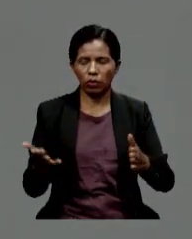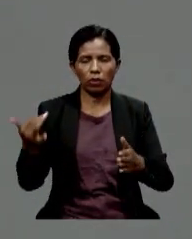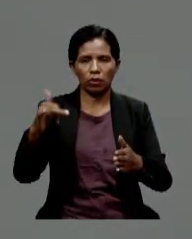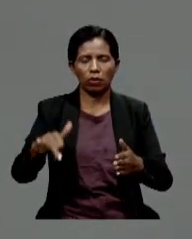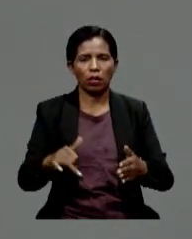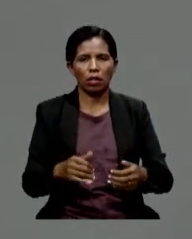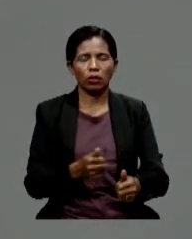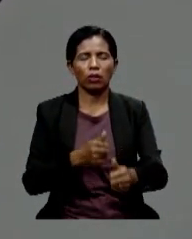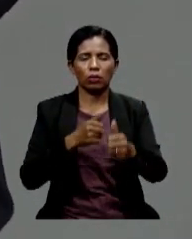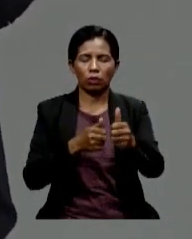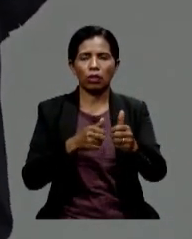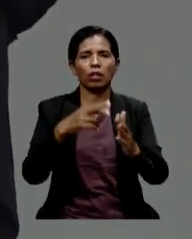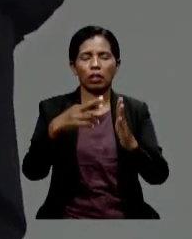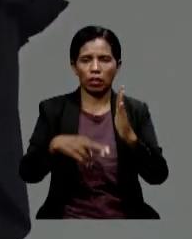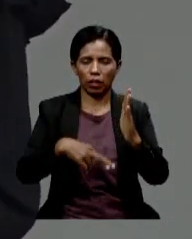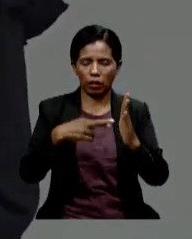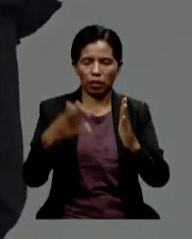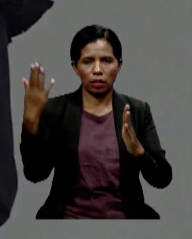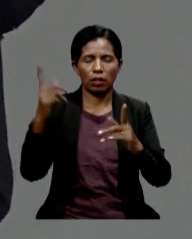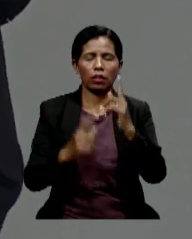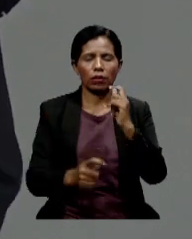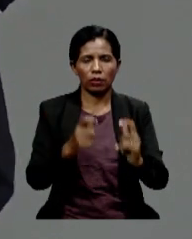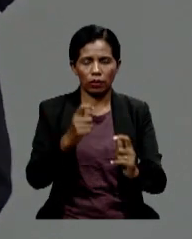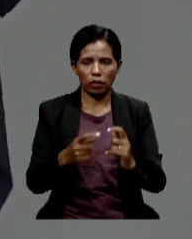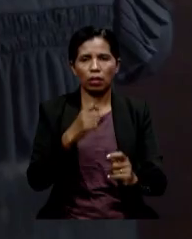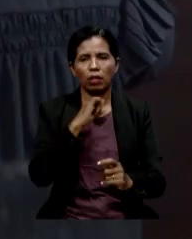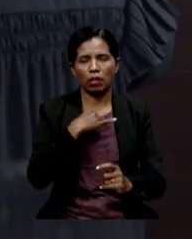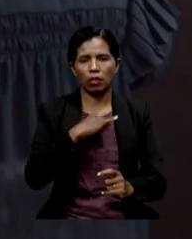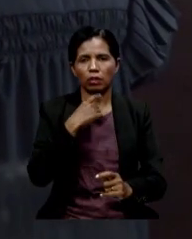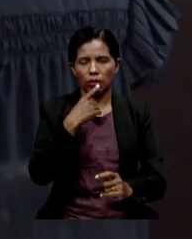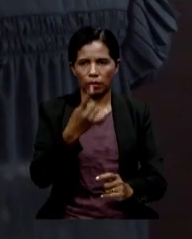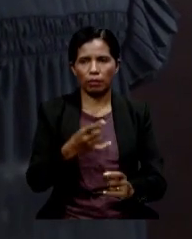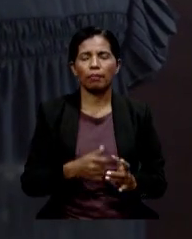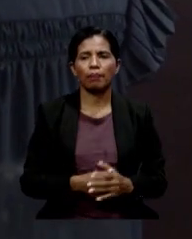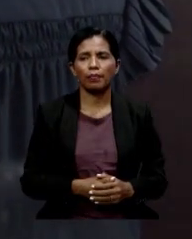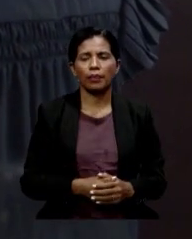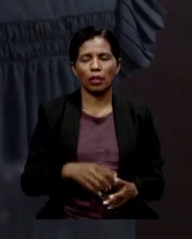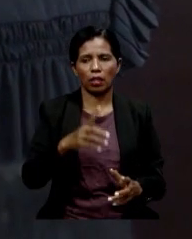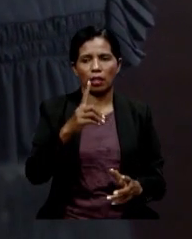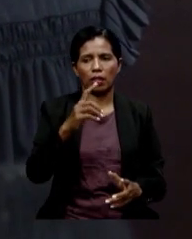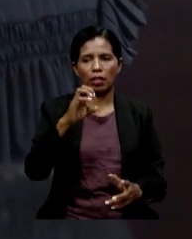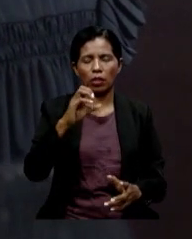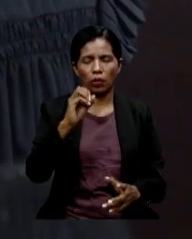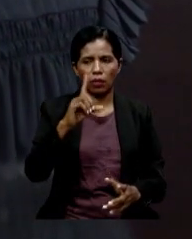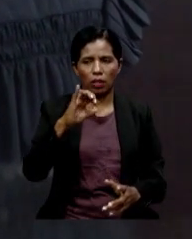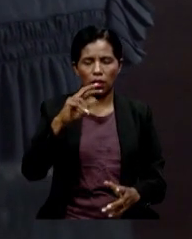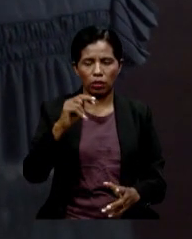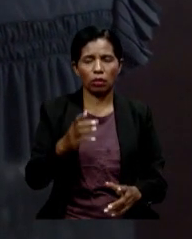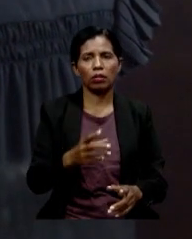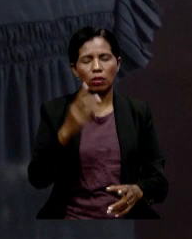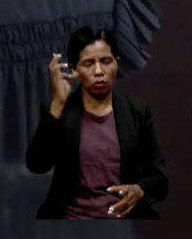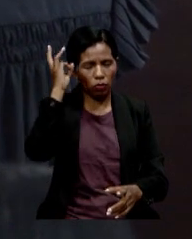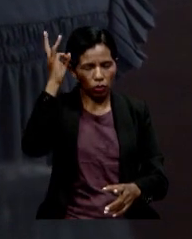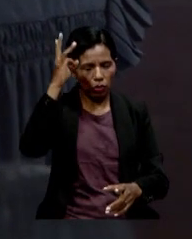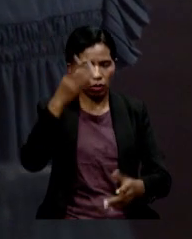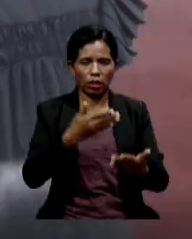prensa quadro sira e tribunal sira, não é que o inha tempo para Além de ne, Deolindo Mos preocupa o equipamento e a